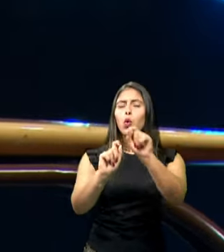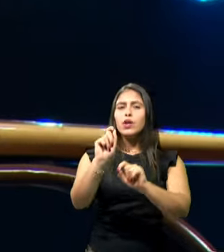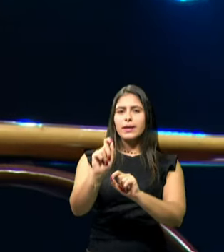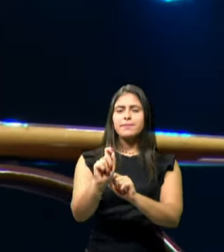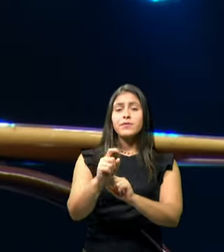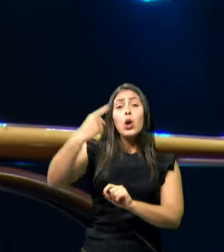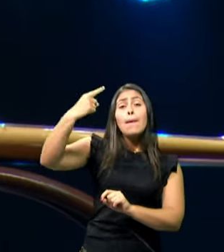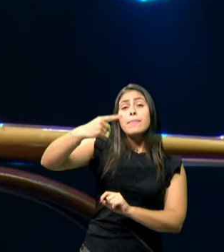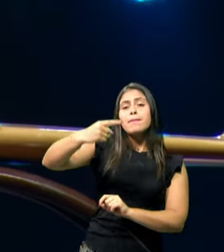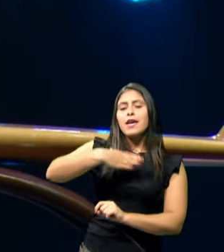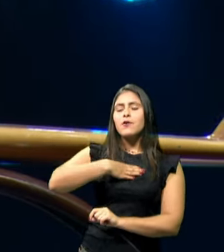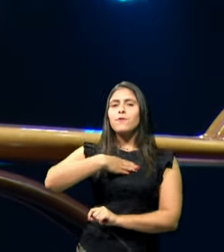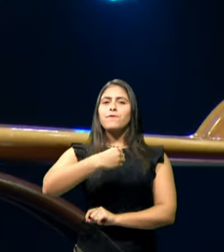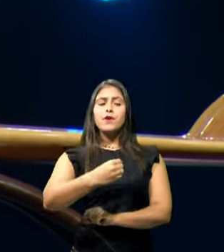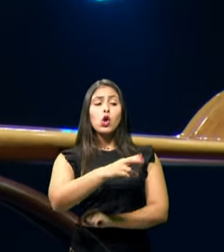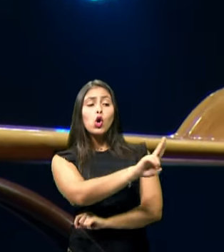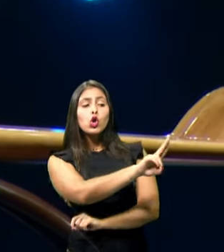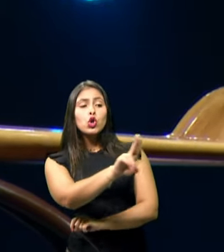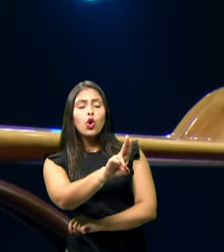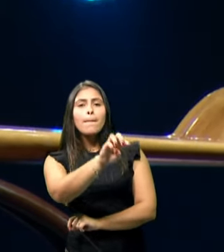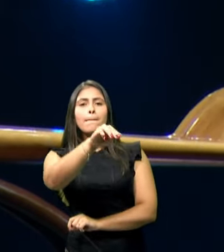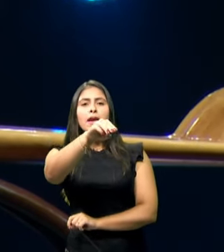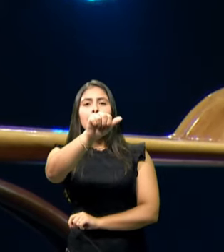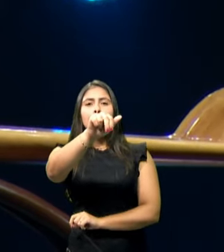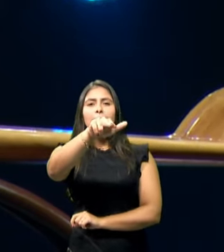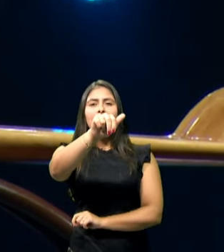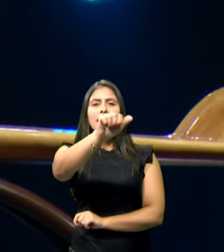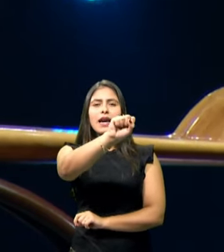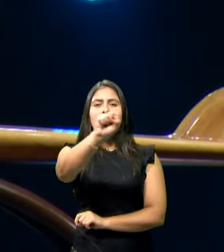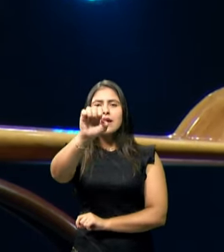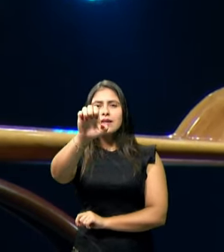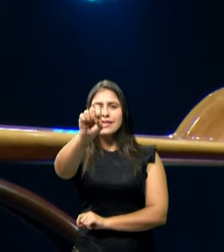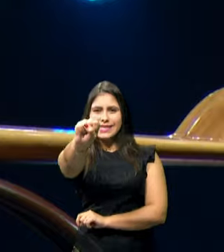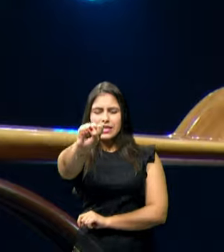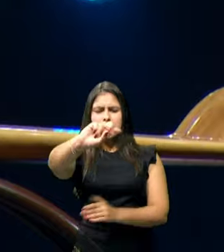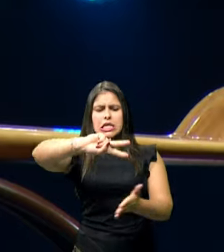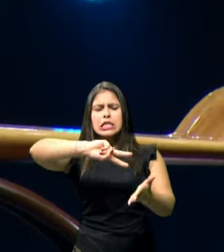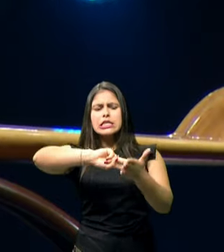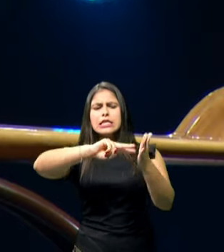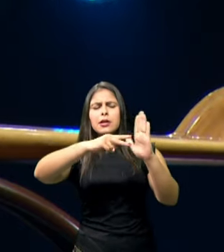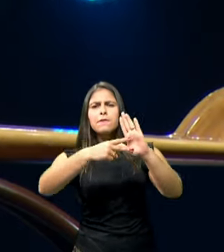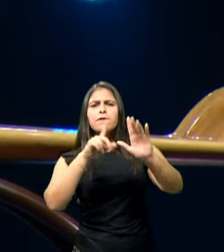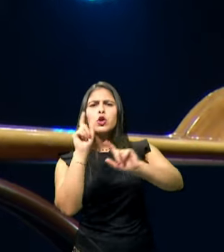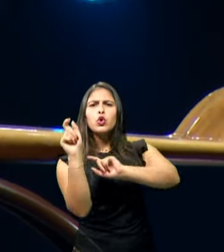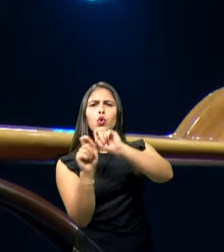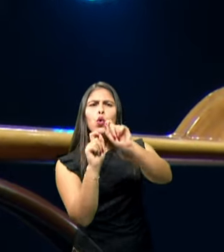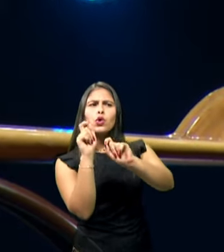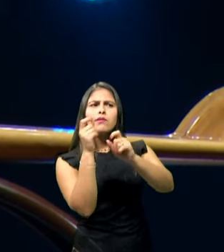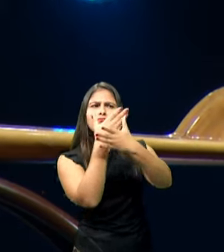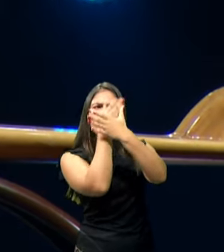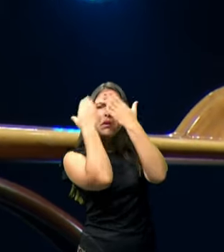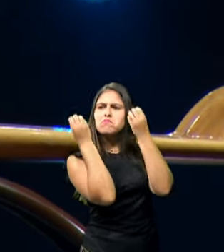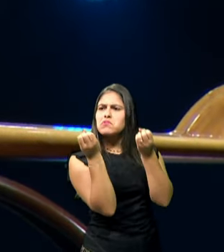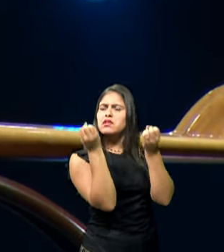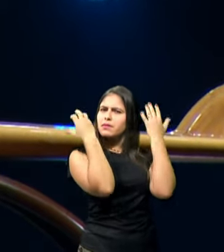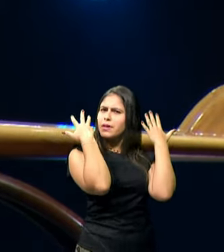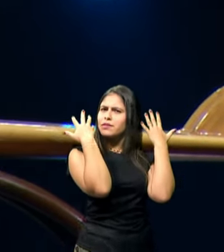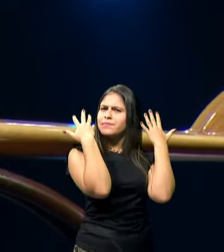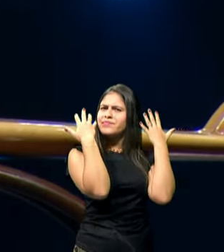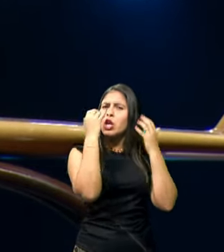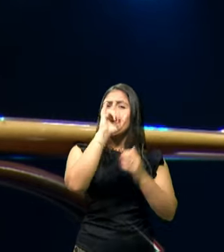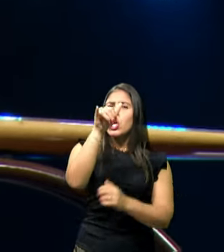nasceu o primogênito dele, ele dá o nome de Manassés, que significa esquecimento. E ele vai